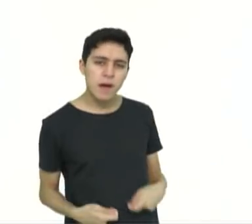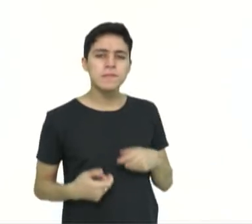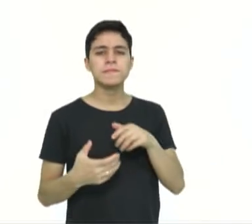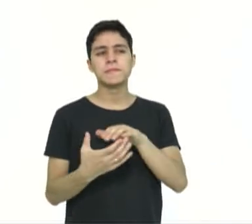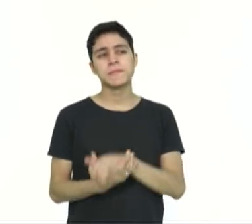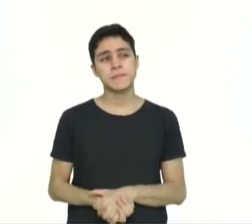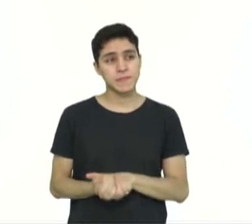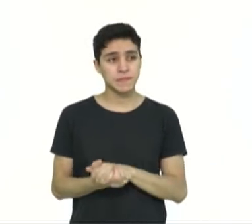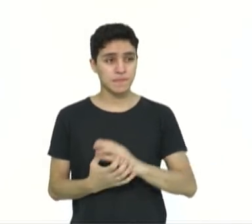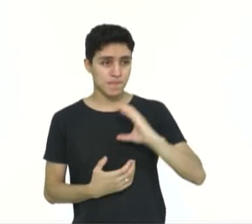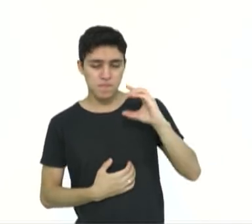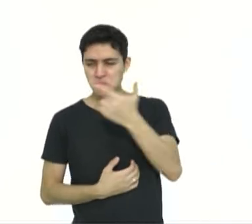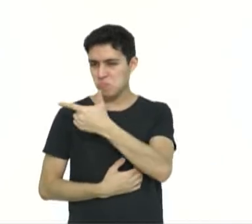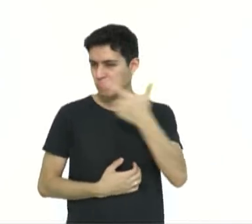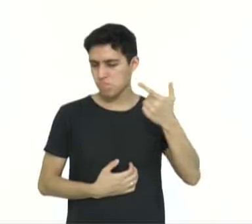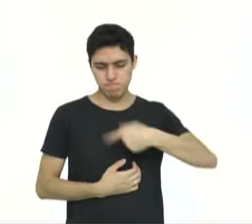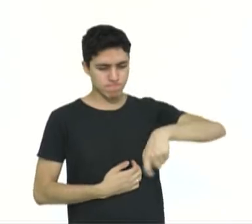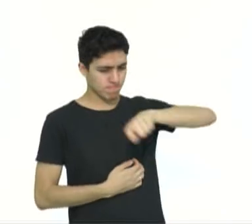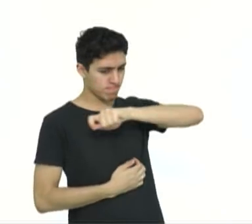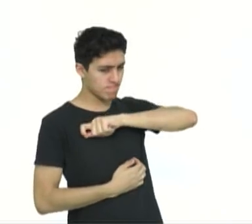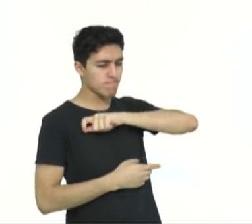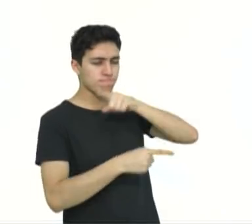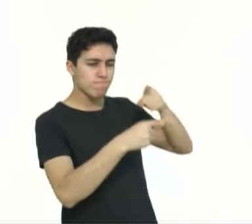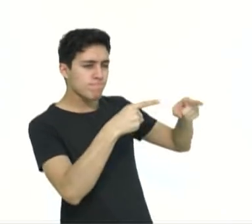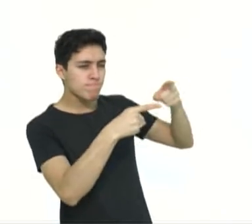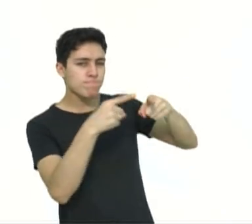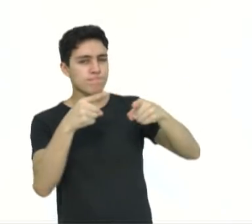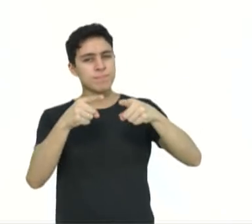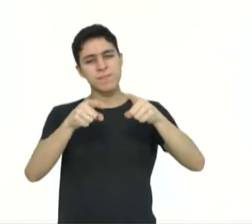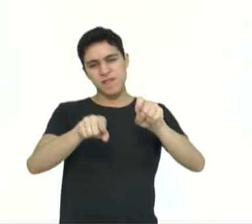há fiscalização para coibir as infrações.